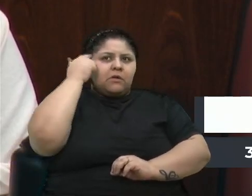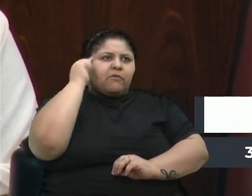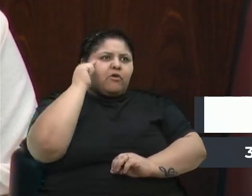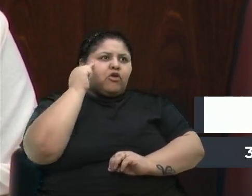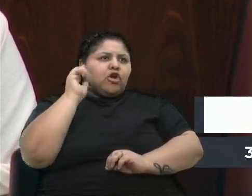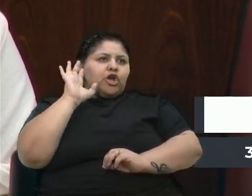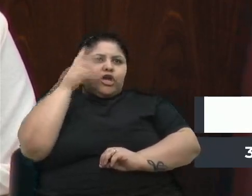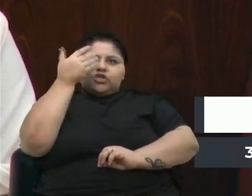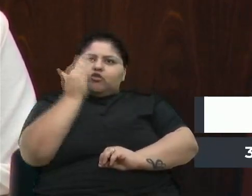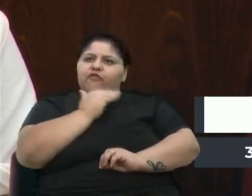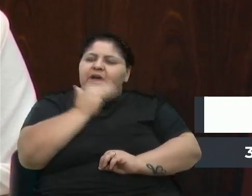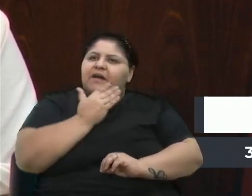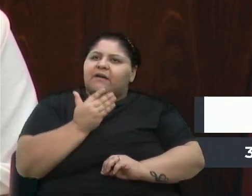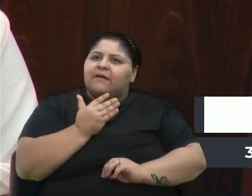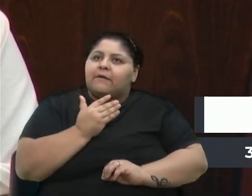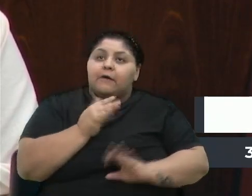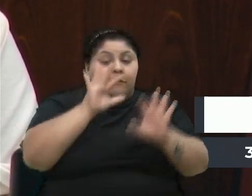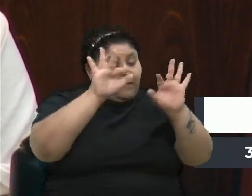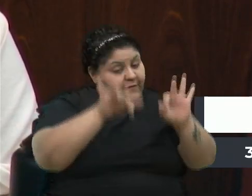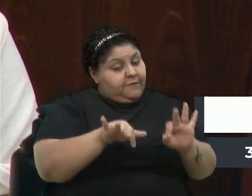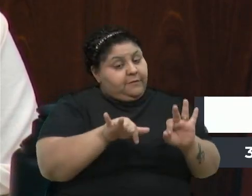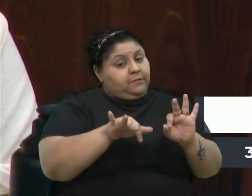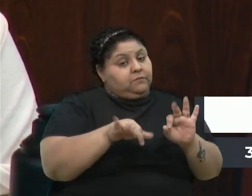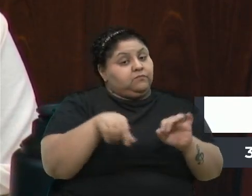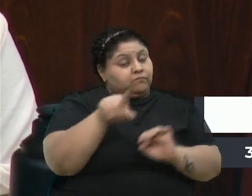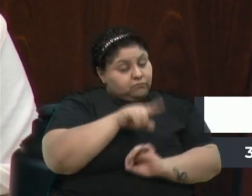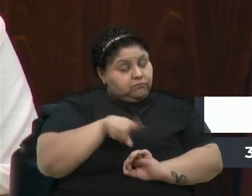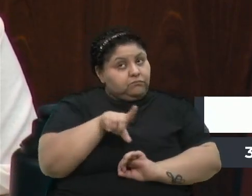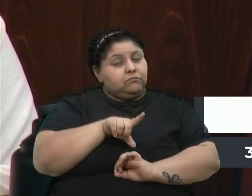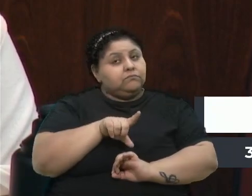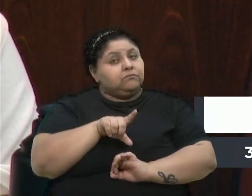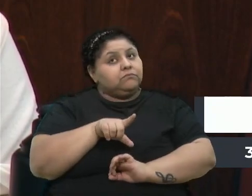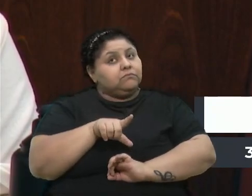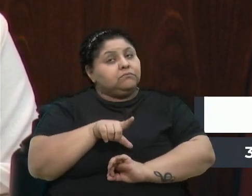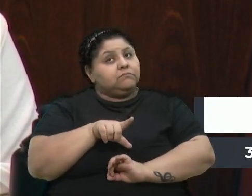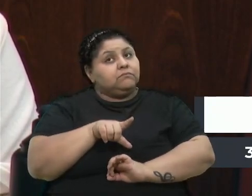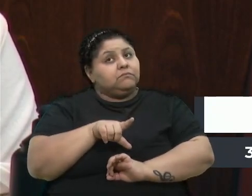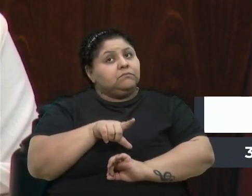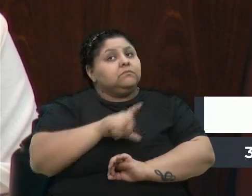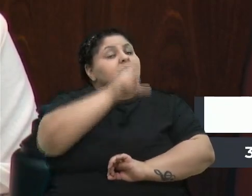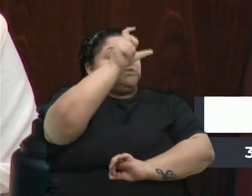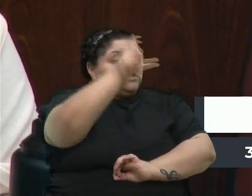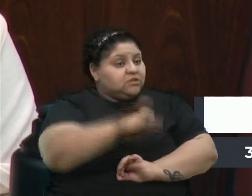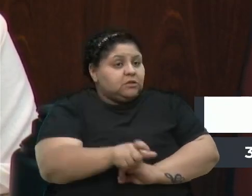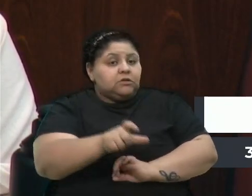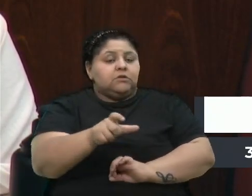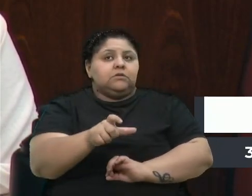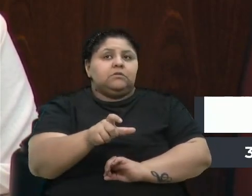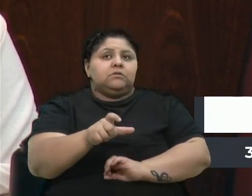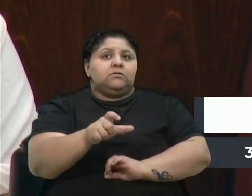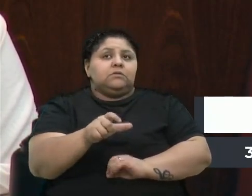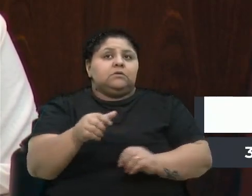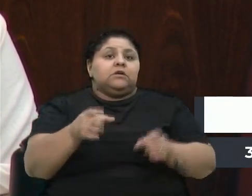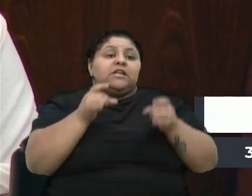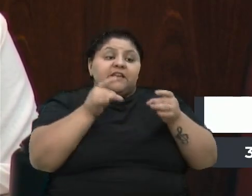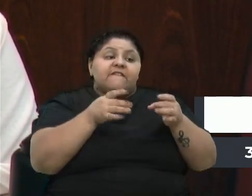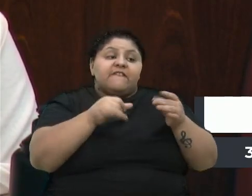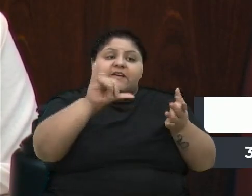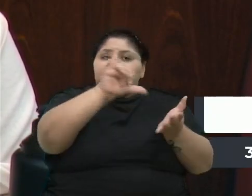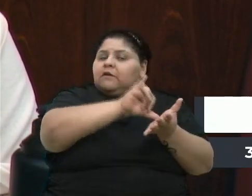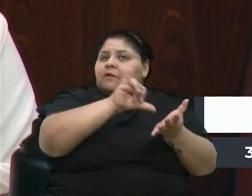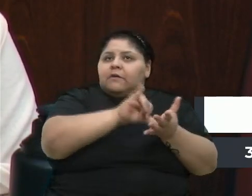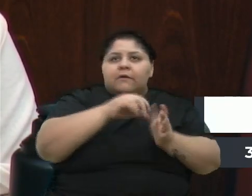dia para a noite. E para finalizar, na questão das pessoas que vendem no centro da cidade, é